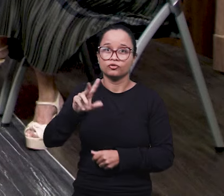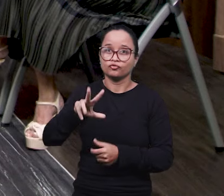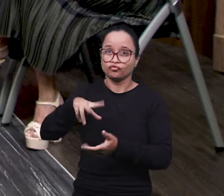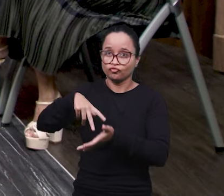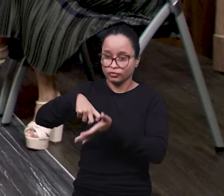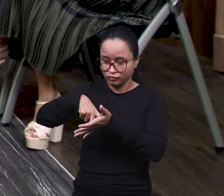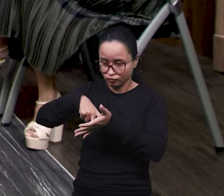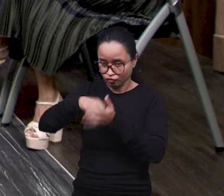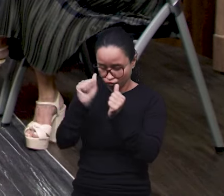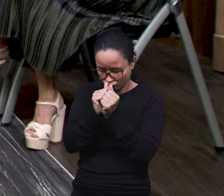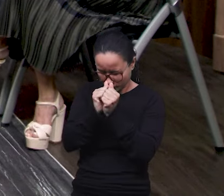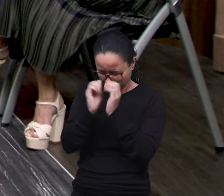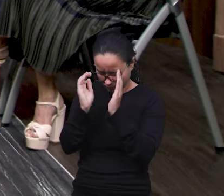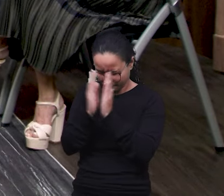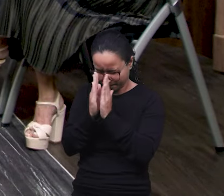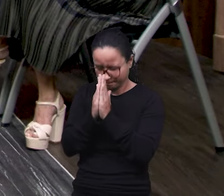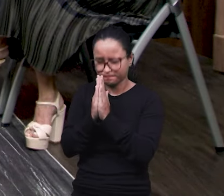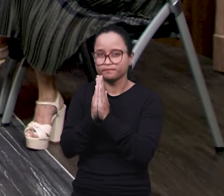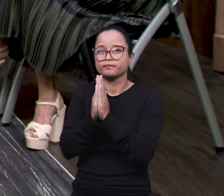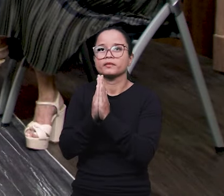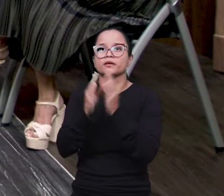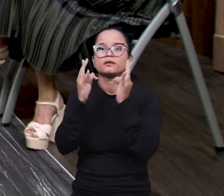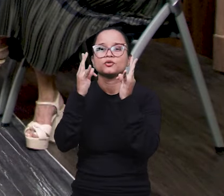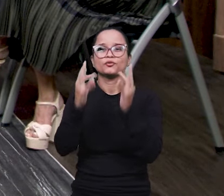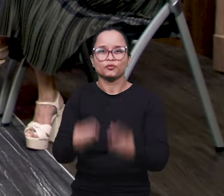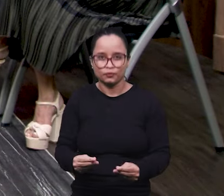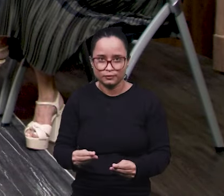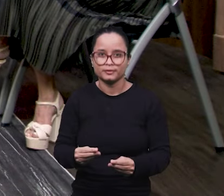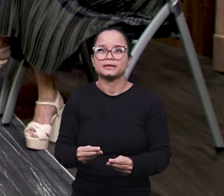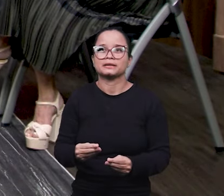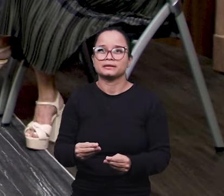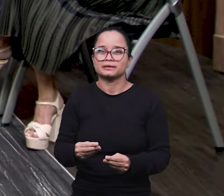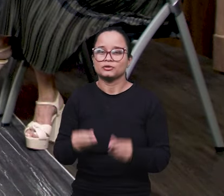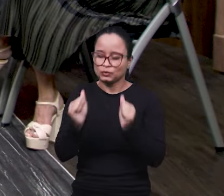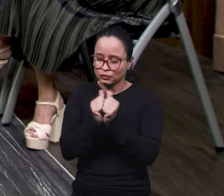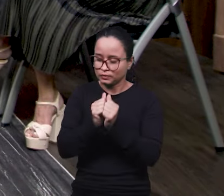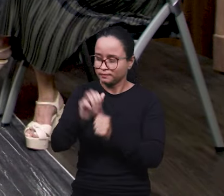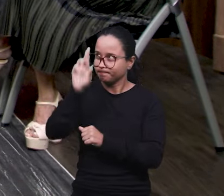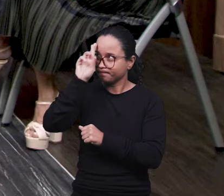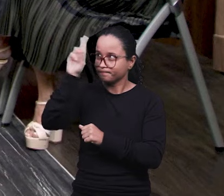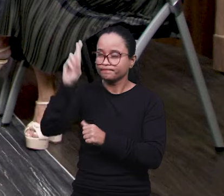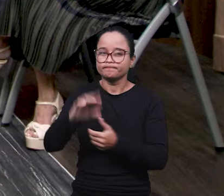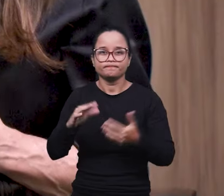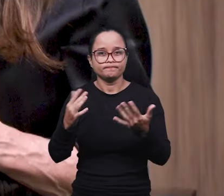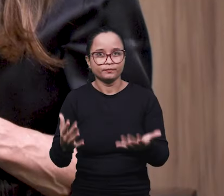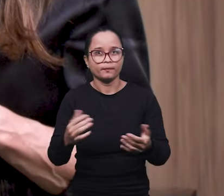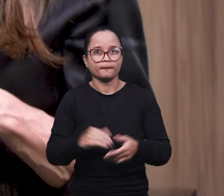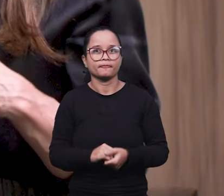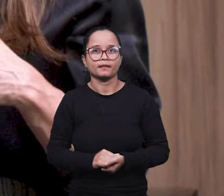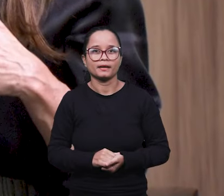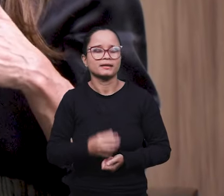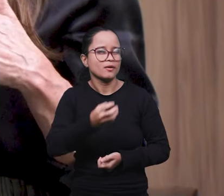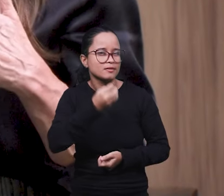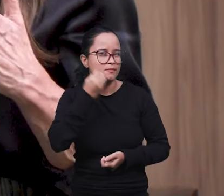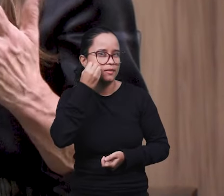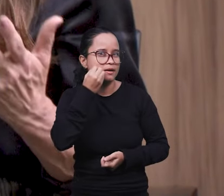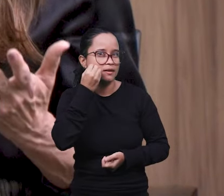juntas ali mesmo e tudo se faz novo com senhor não éa então assim ela teve